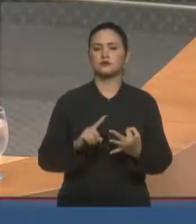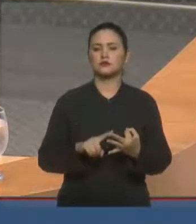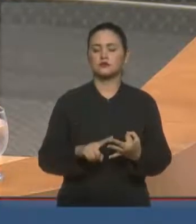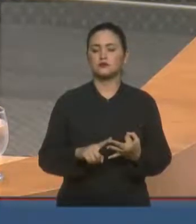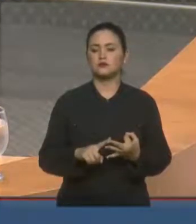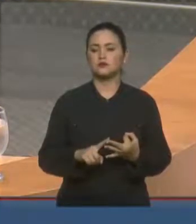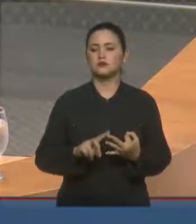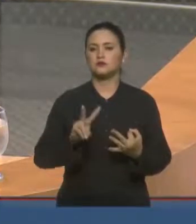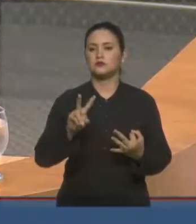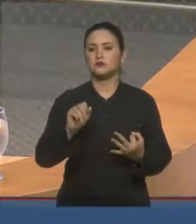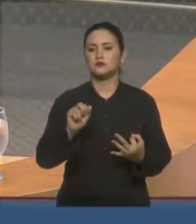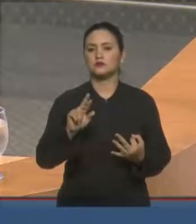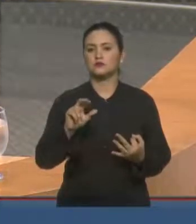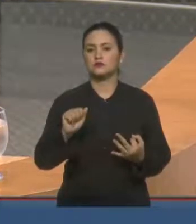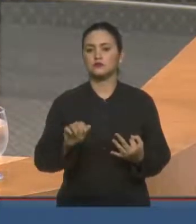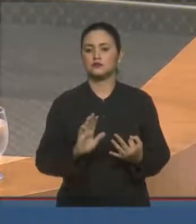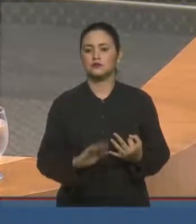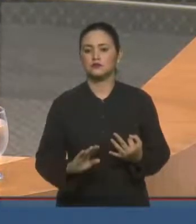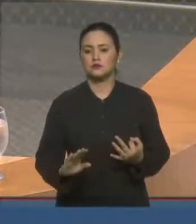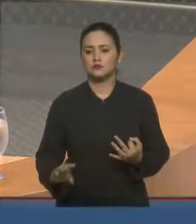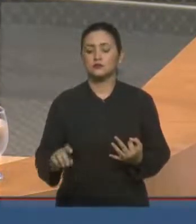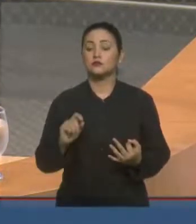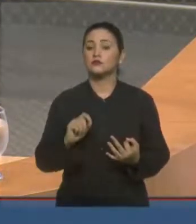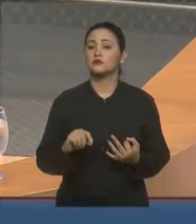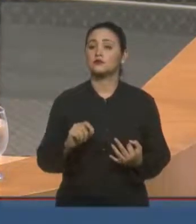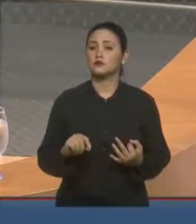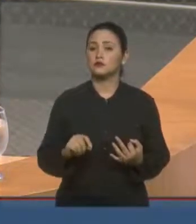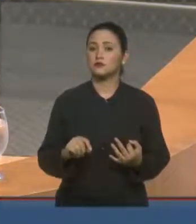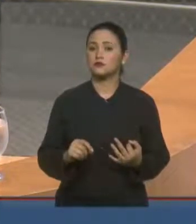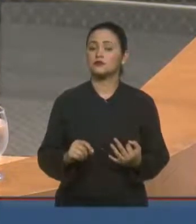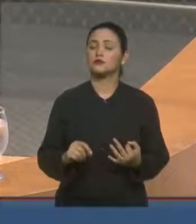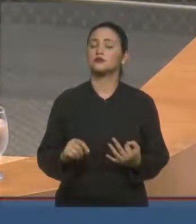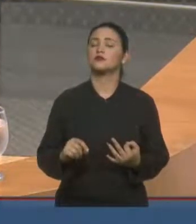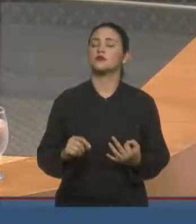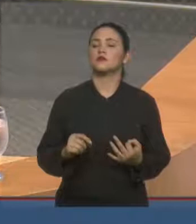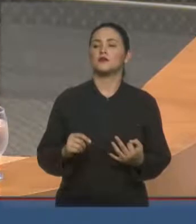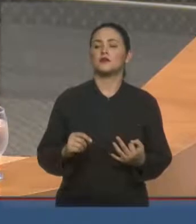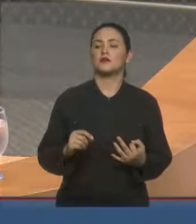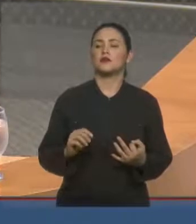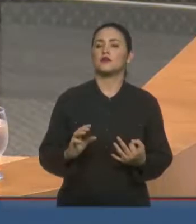a Vara da Infância e da Juventude, que inicialmente também se encontrava lá.